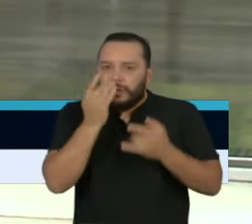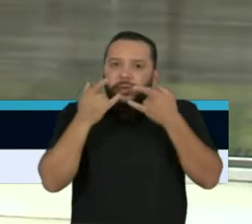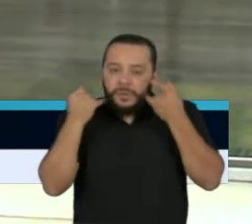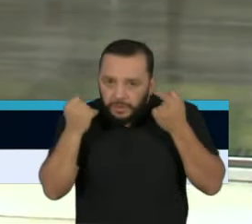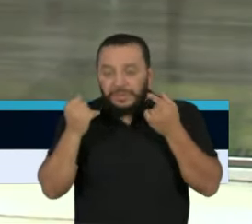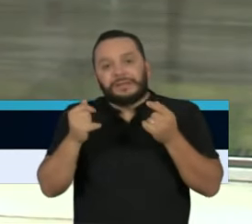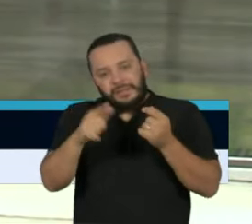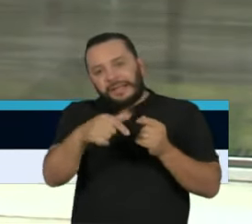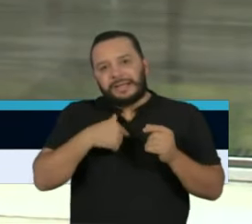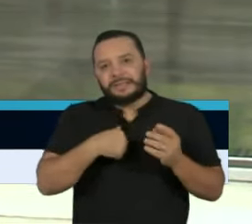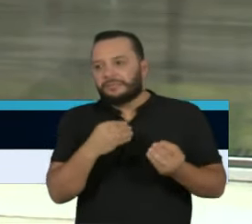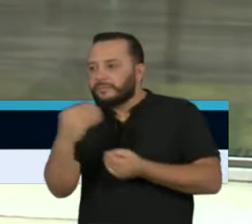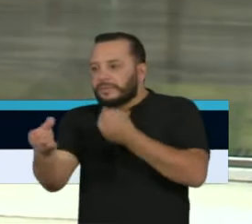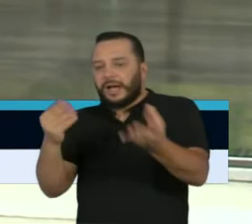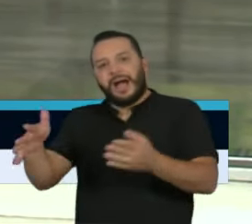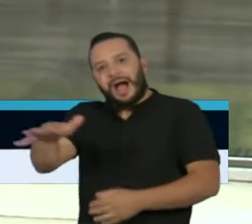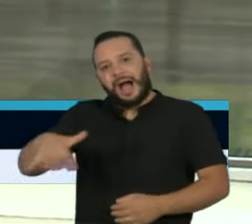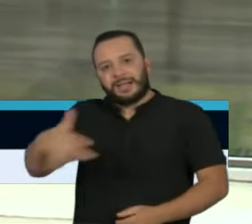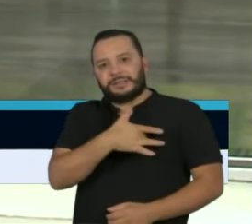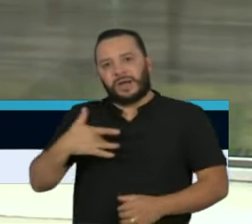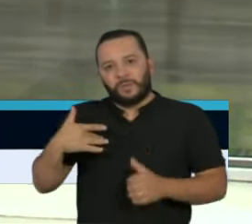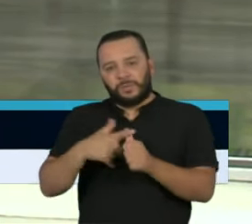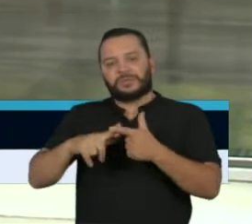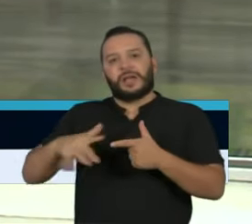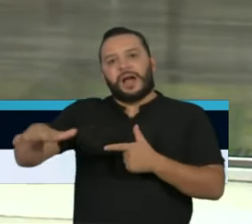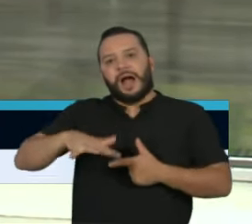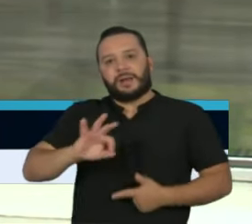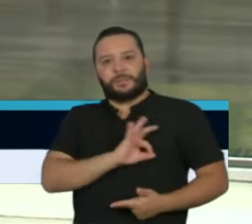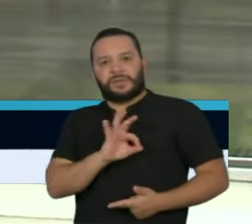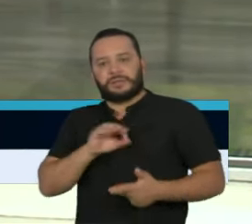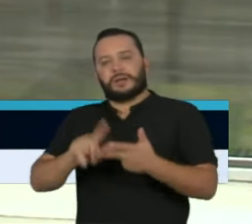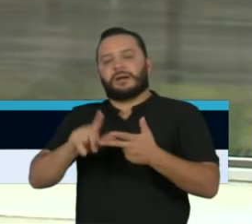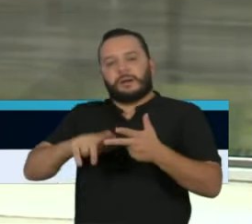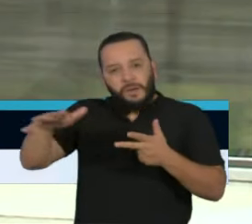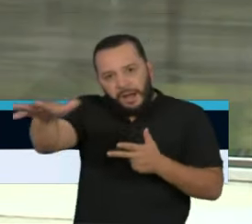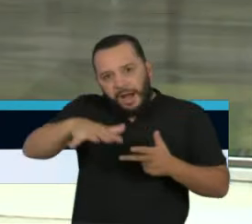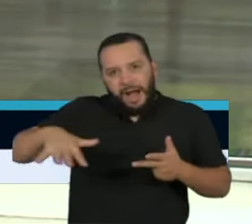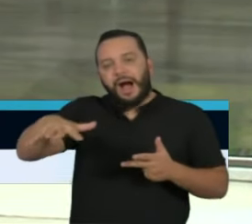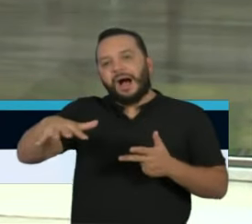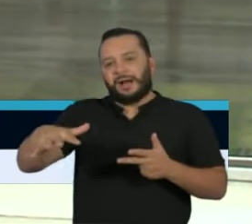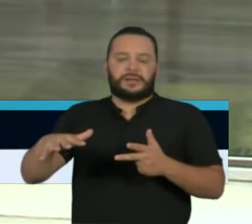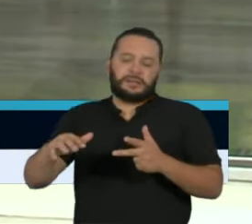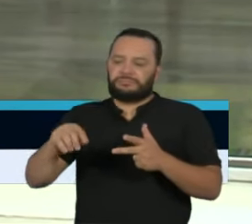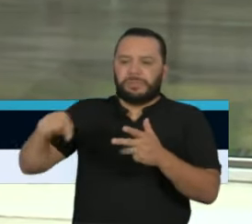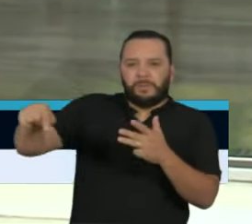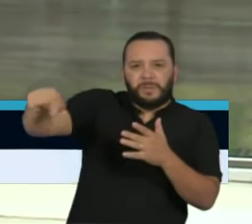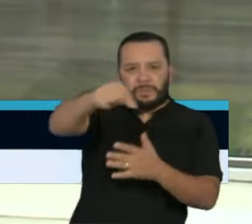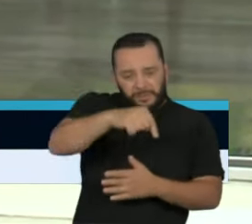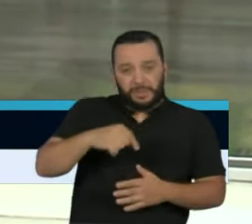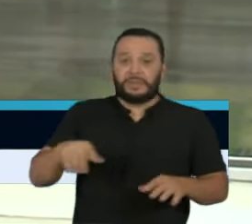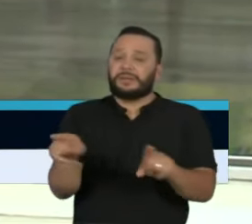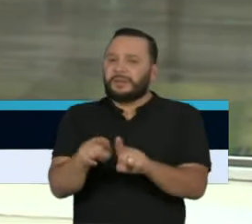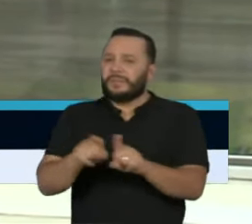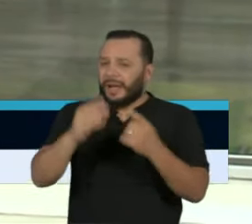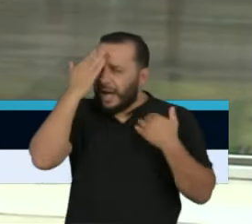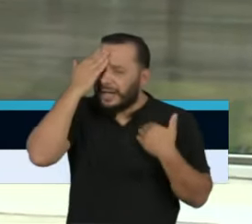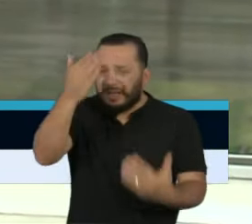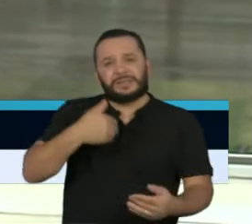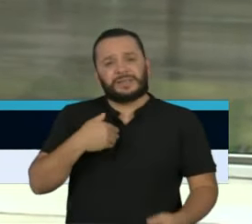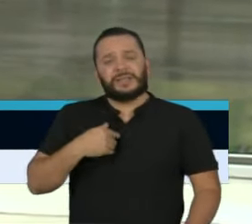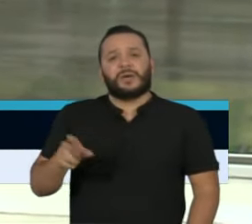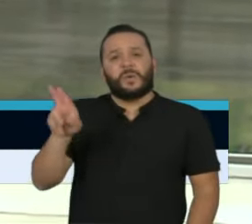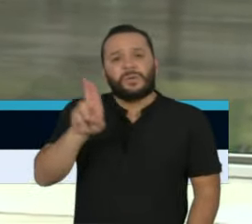e segurança pública. Quero também agradecer à faculdade, à Universidade Uninove, que